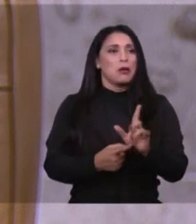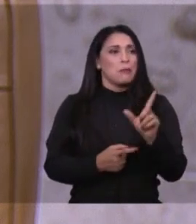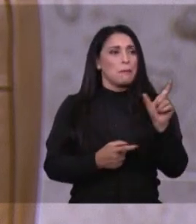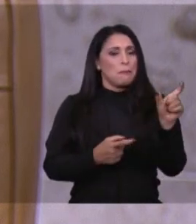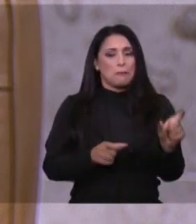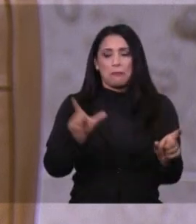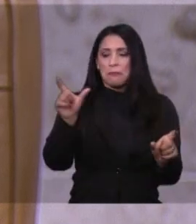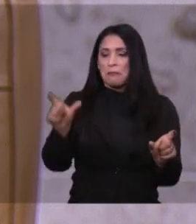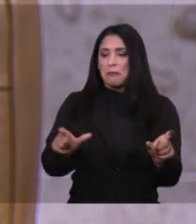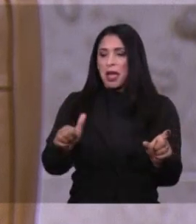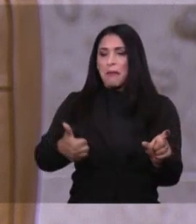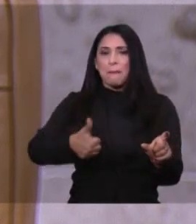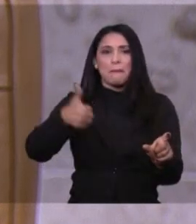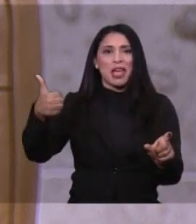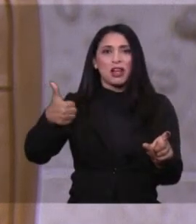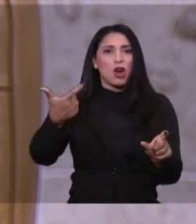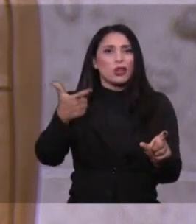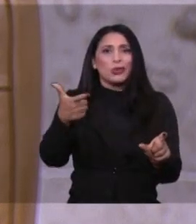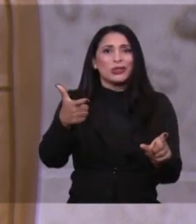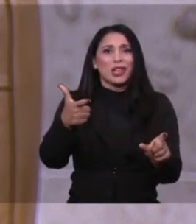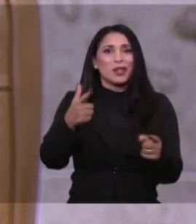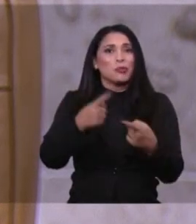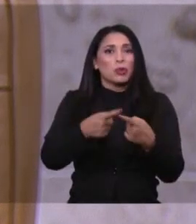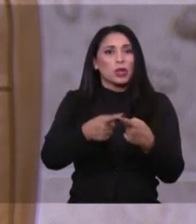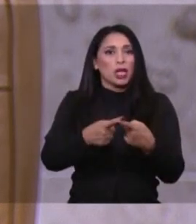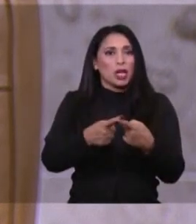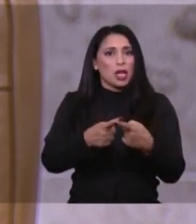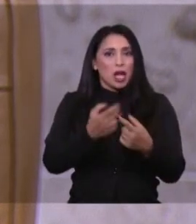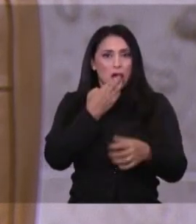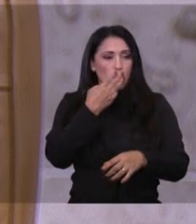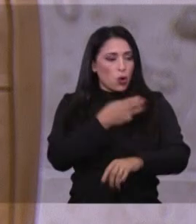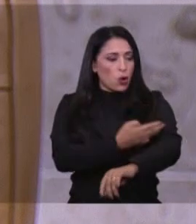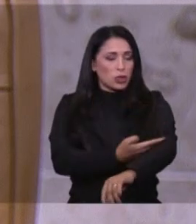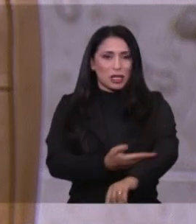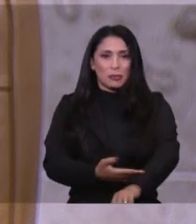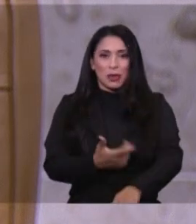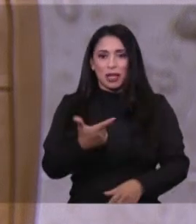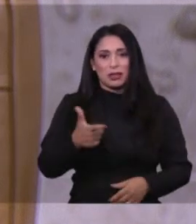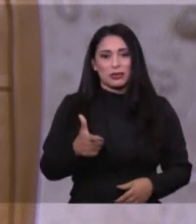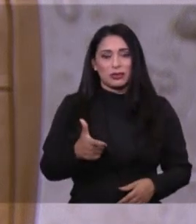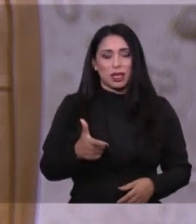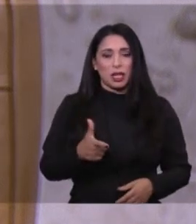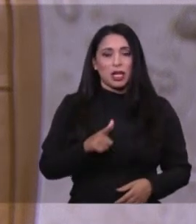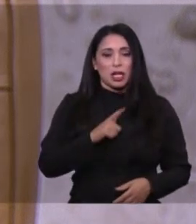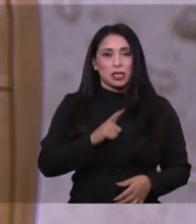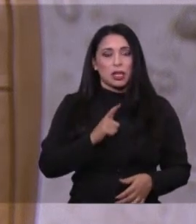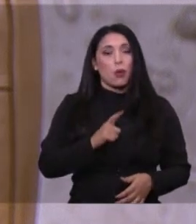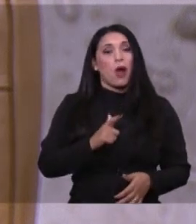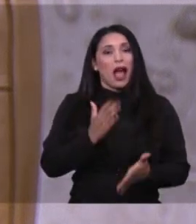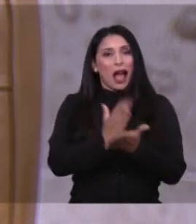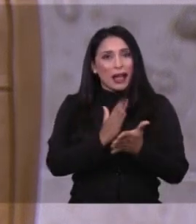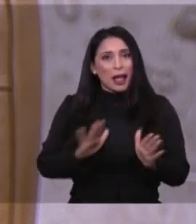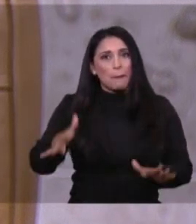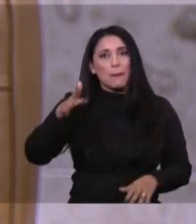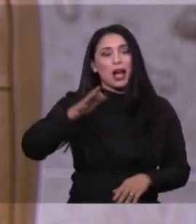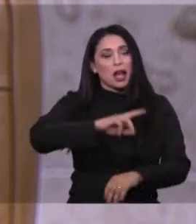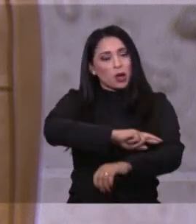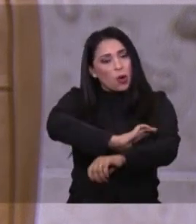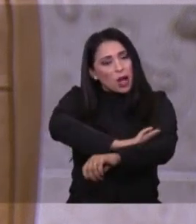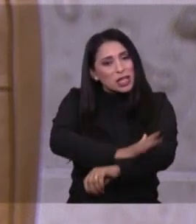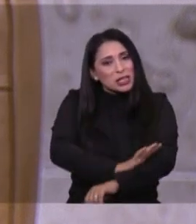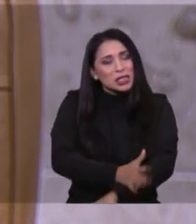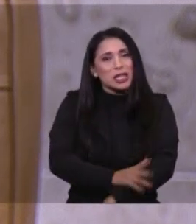ninguém em razão da cor da sua pele. No entanto, o enfrentamento ao racismo, à intolerância,